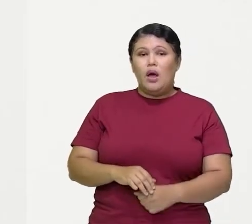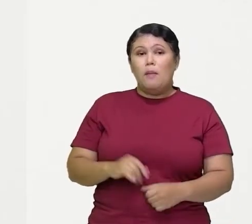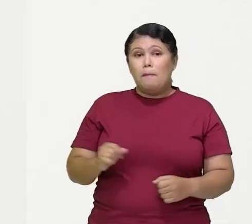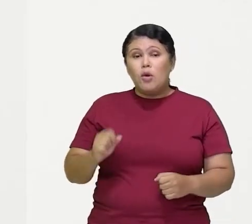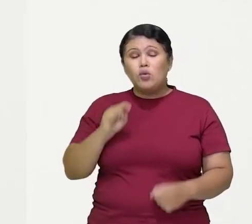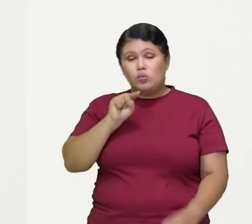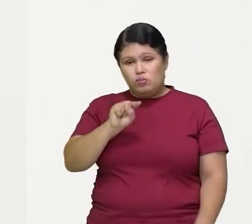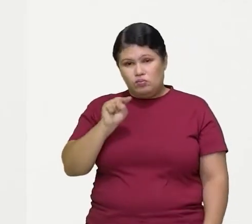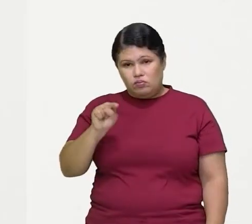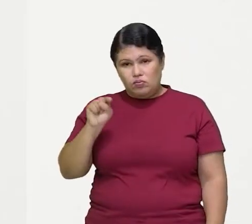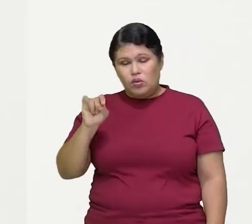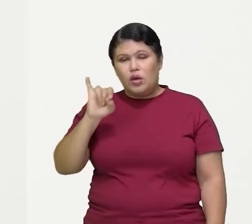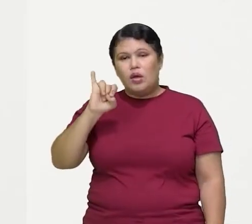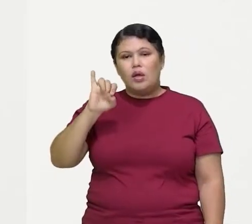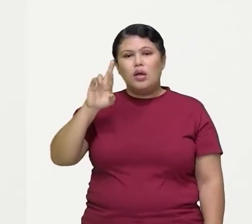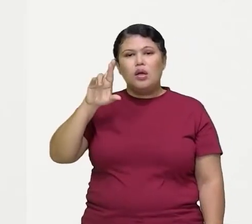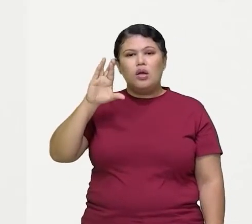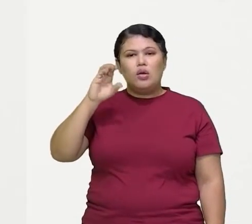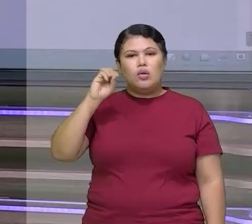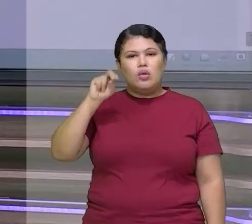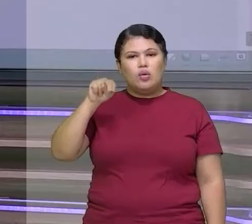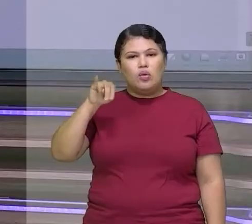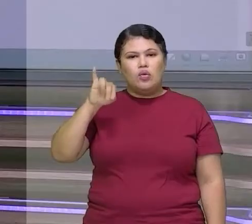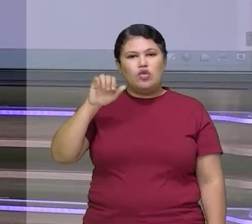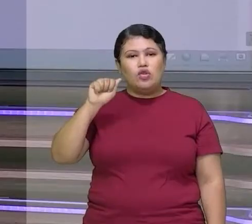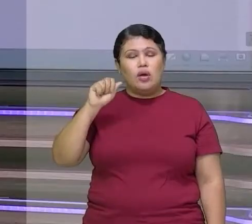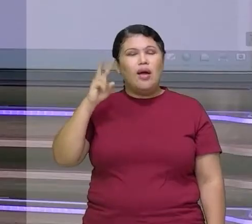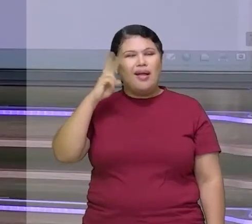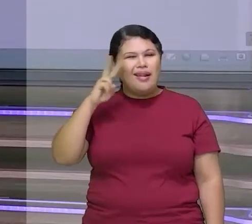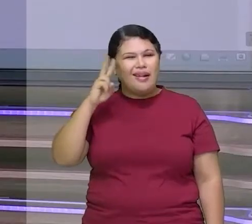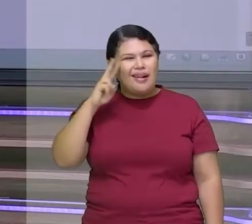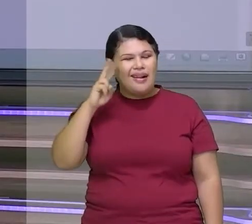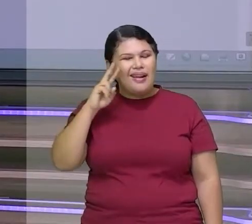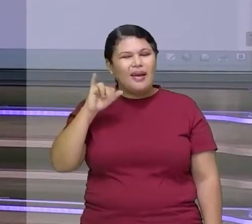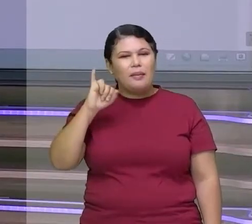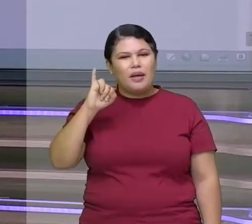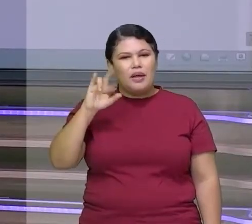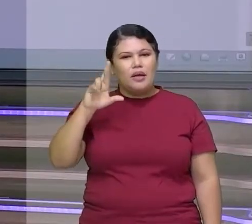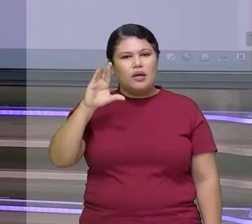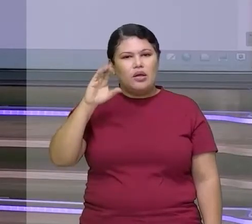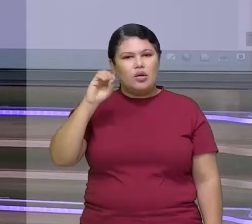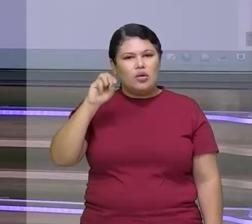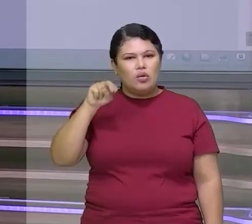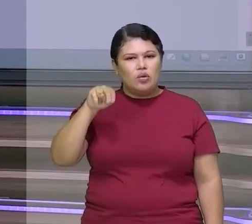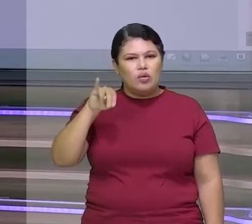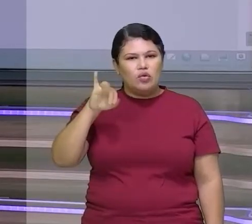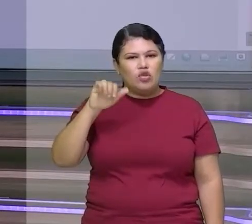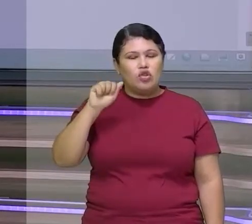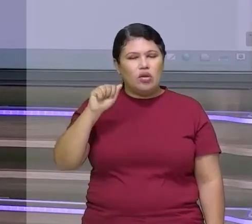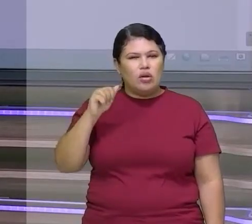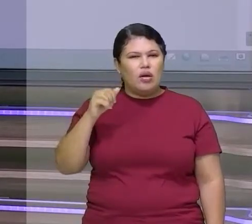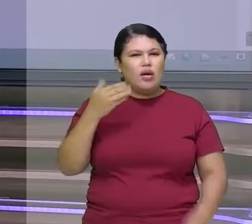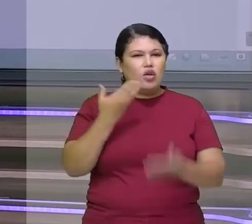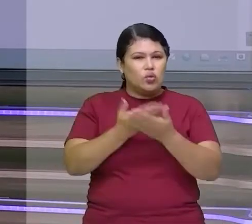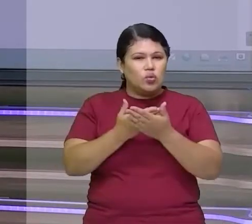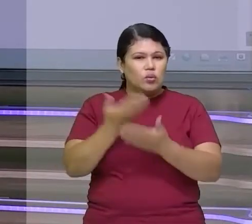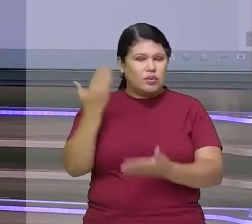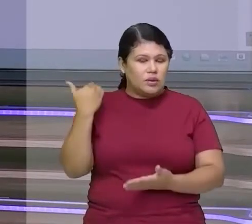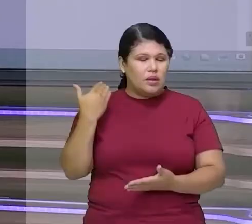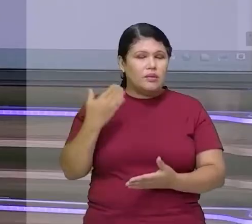uma ironia. Lembra da ironia na nossa aula que a gente trabalhou com crônica? Pois